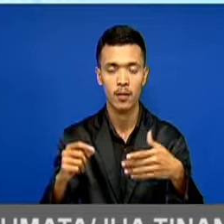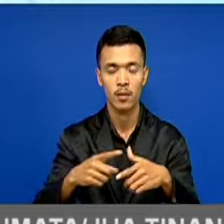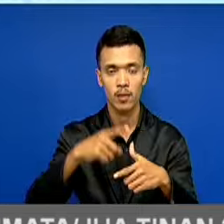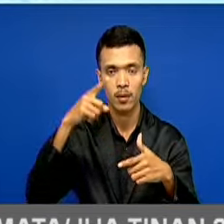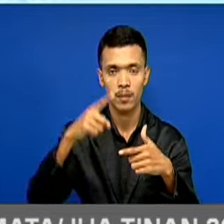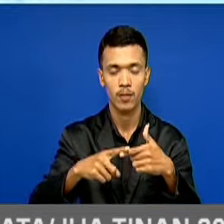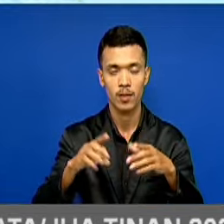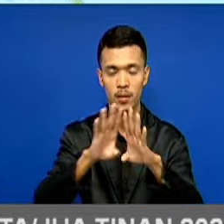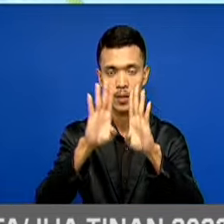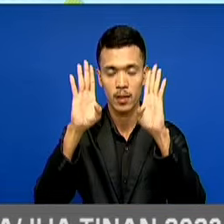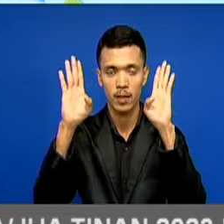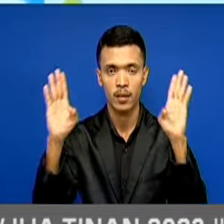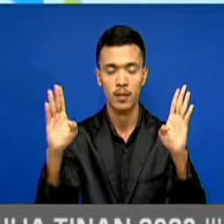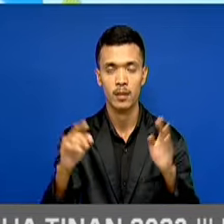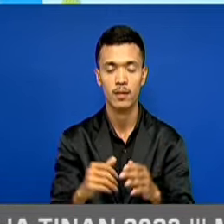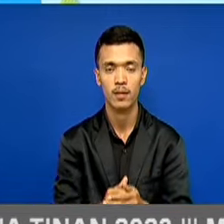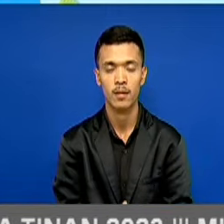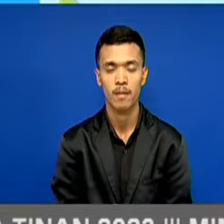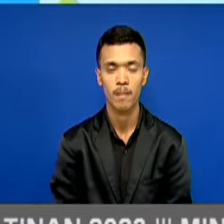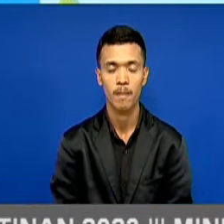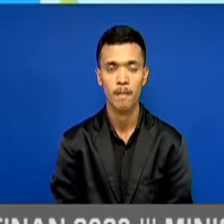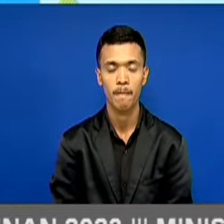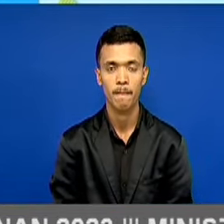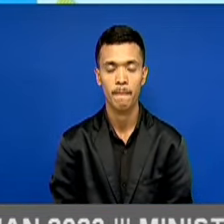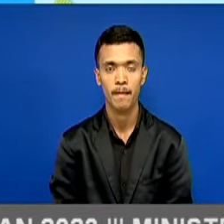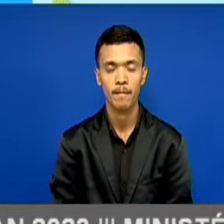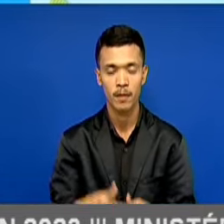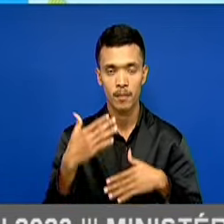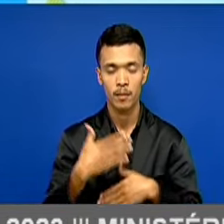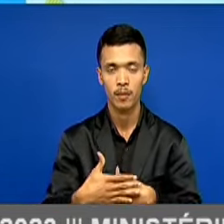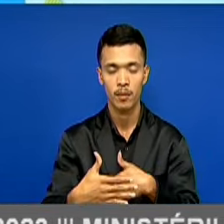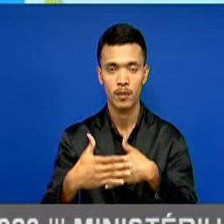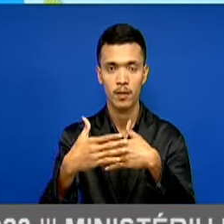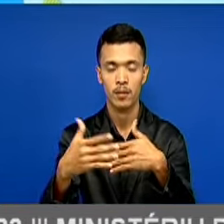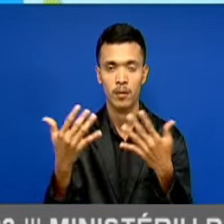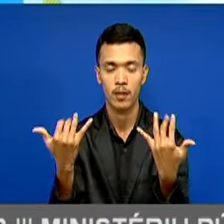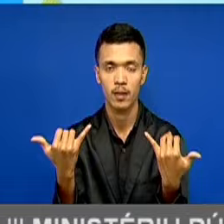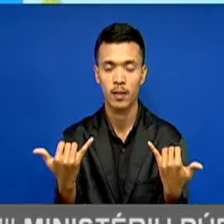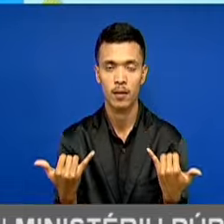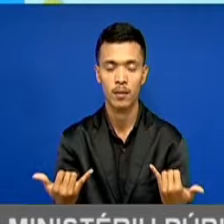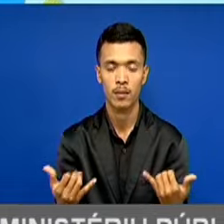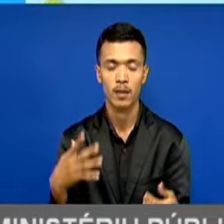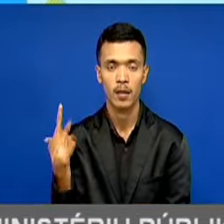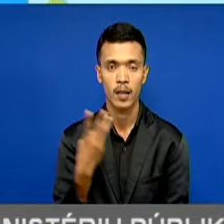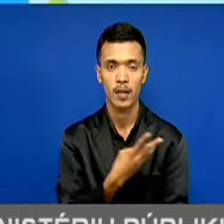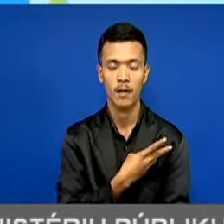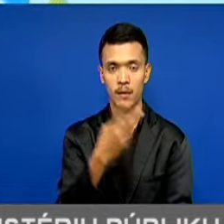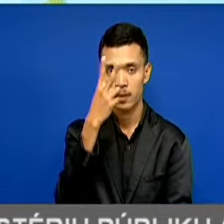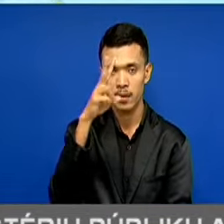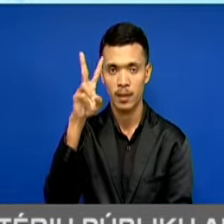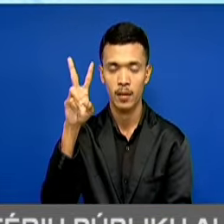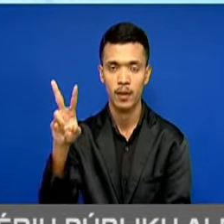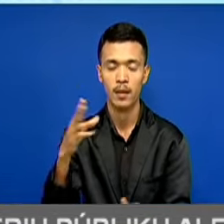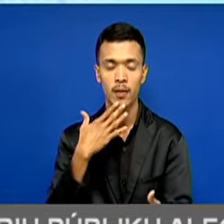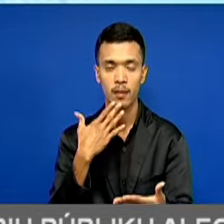depois de ami lança itoto moto lança processo acreditação de ne ami se halo verificação